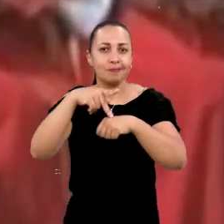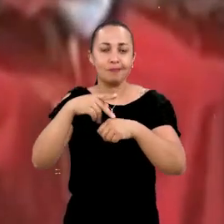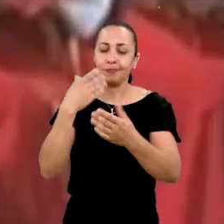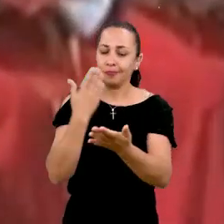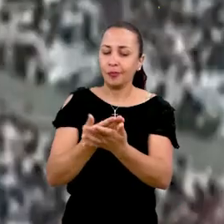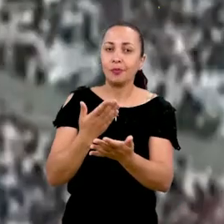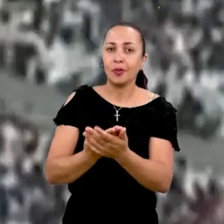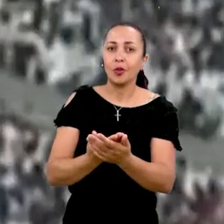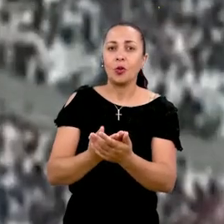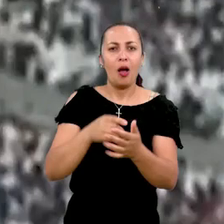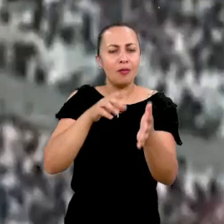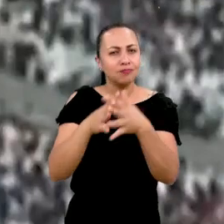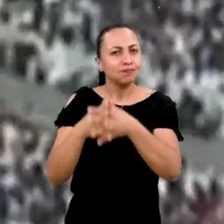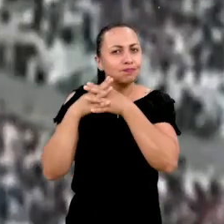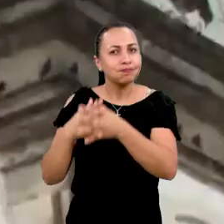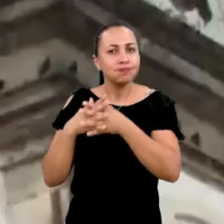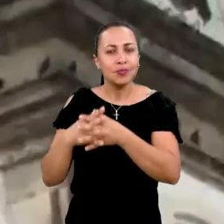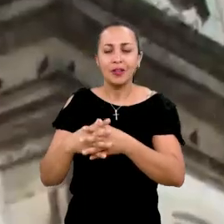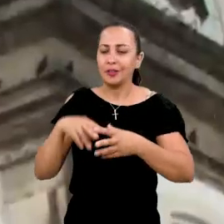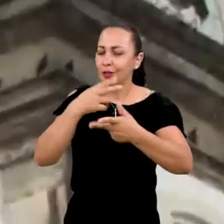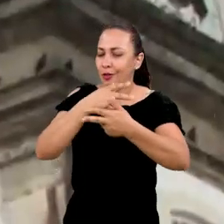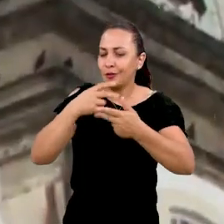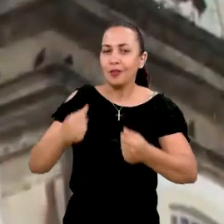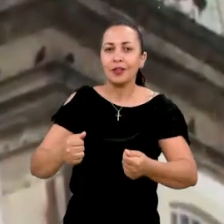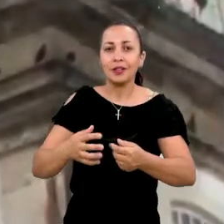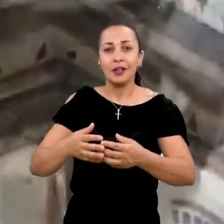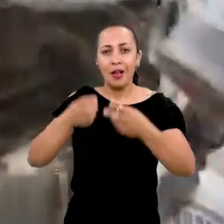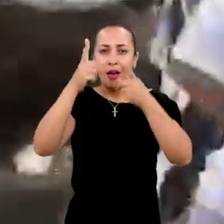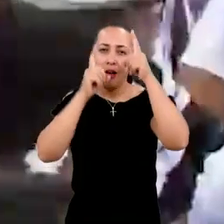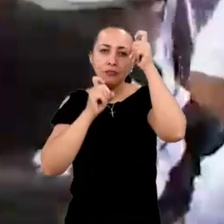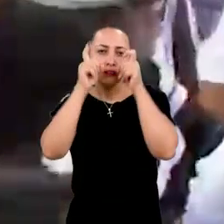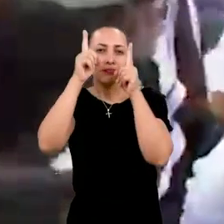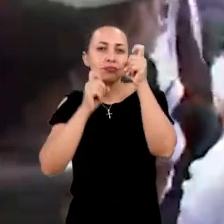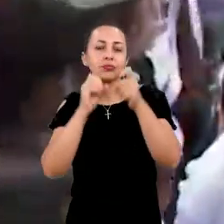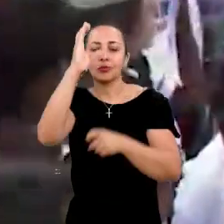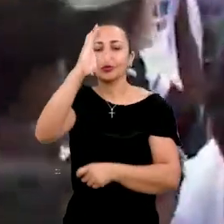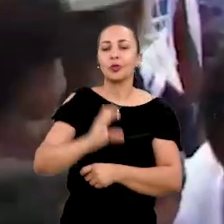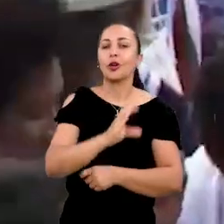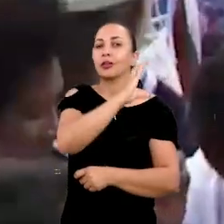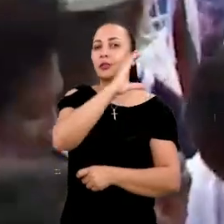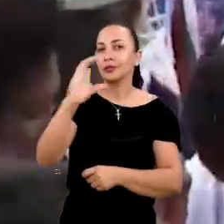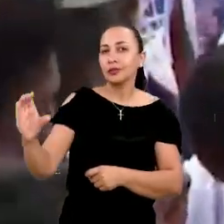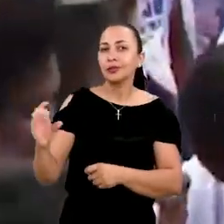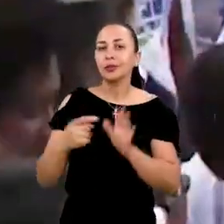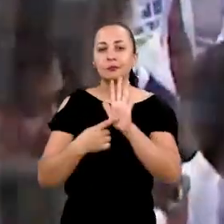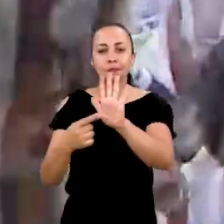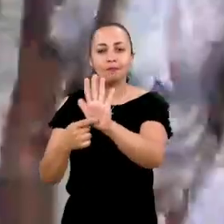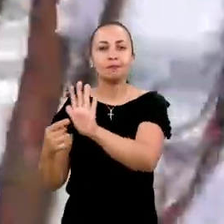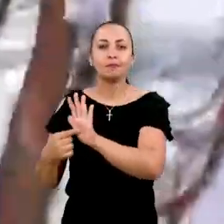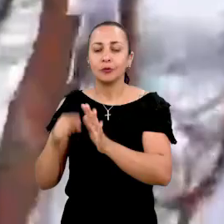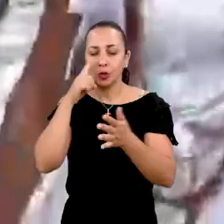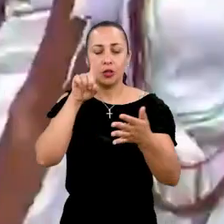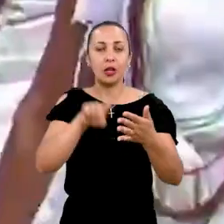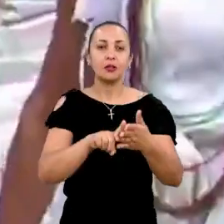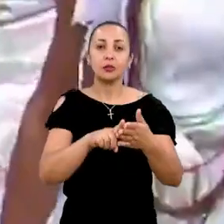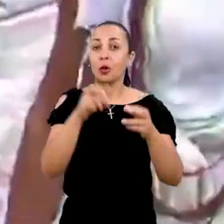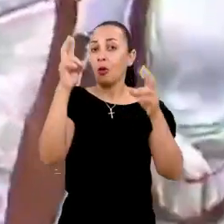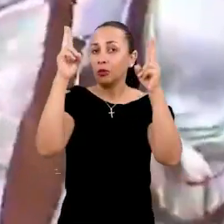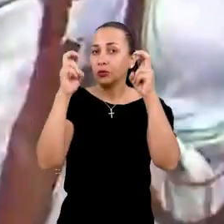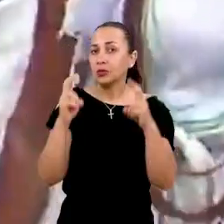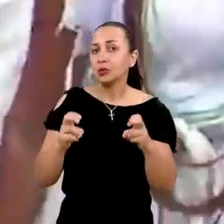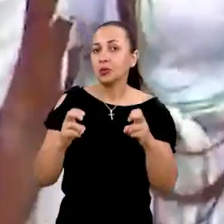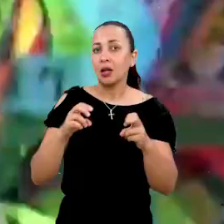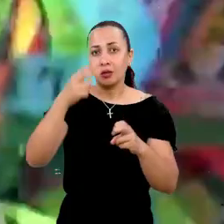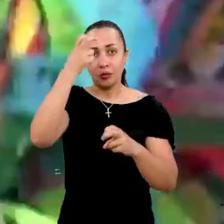pesquisas estudam a complexidade das múltiplas expressões do catolicismo, que são analisadas a partir de assuntos